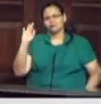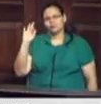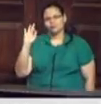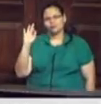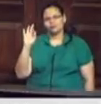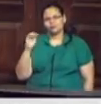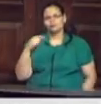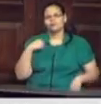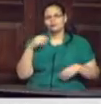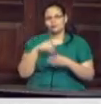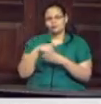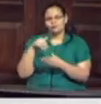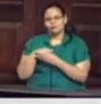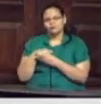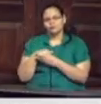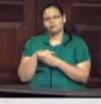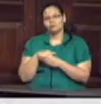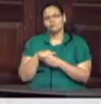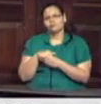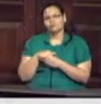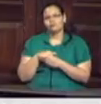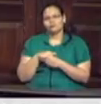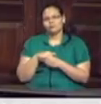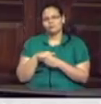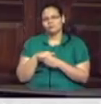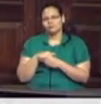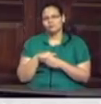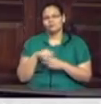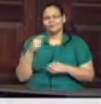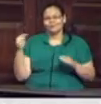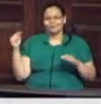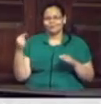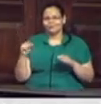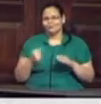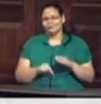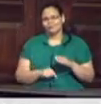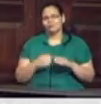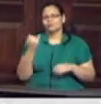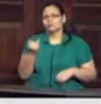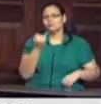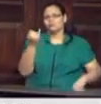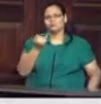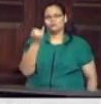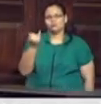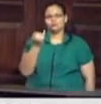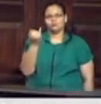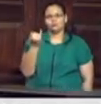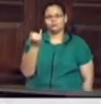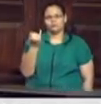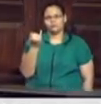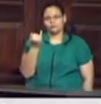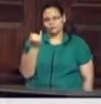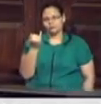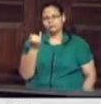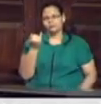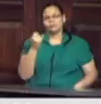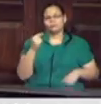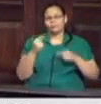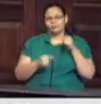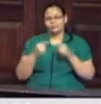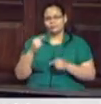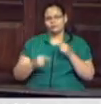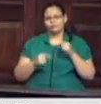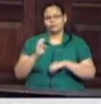está votando algo profundamente importante para as contas públicas do